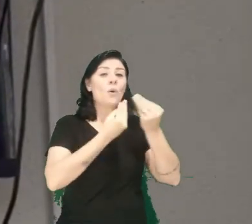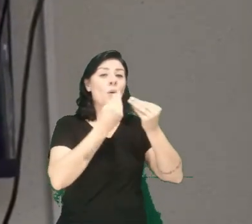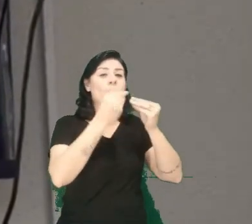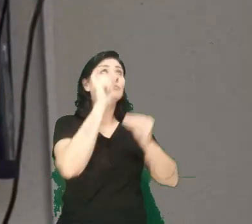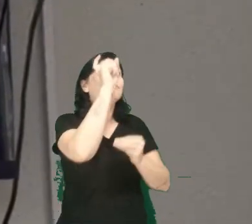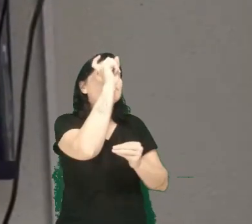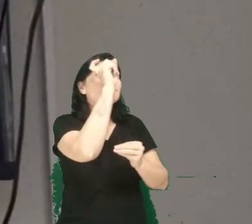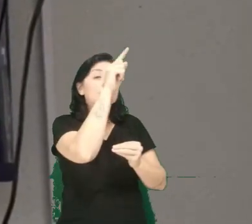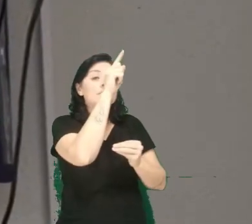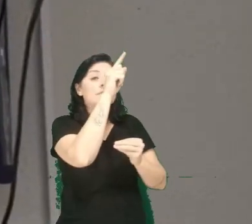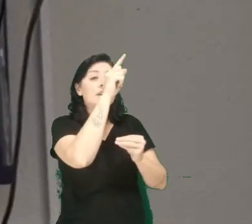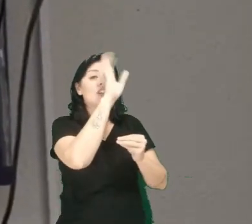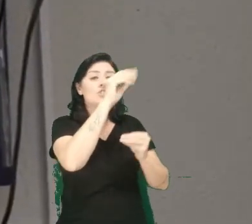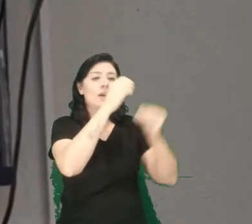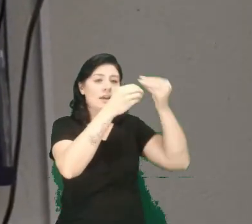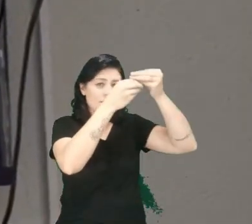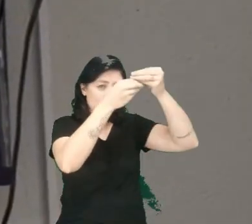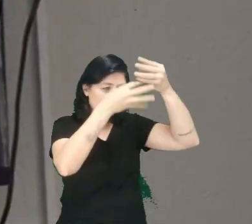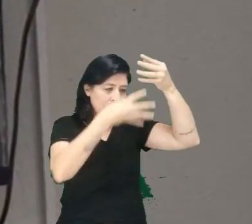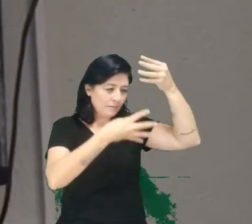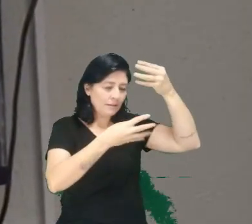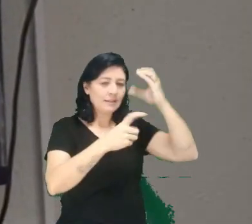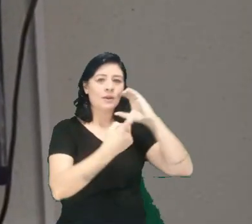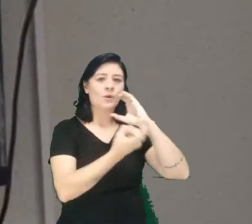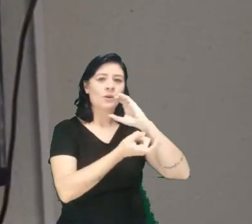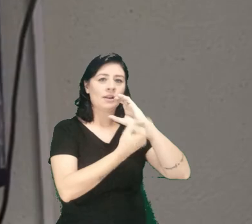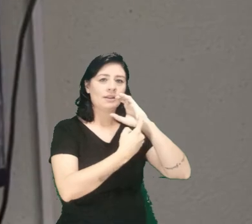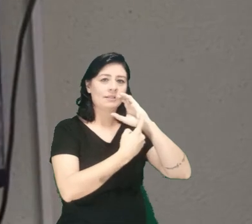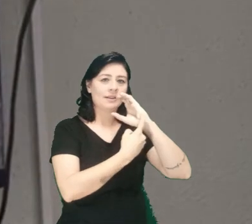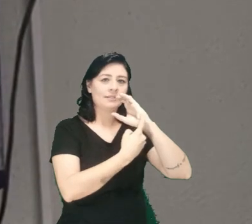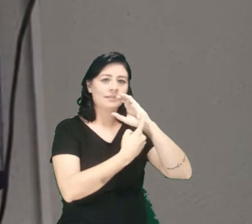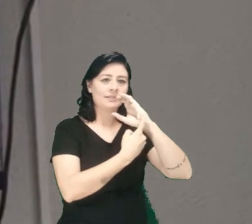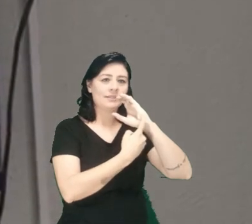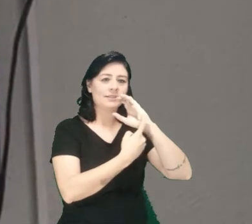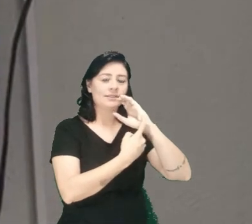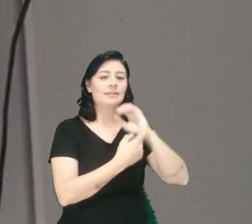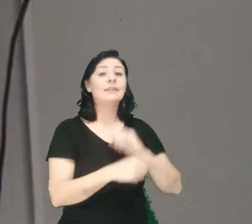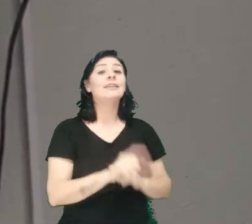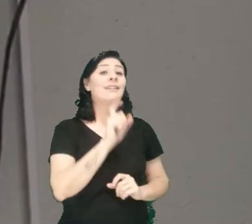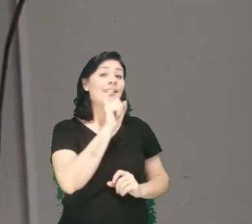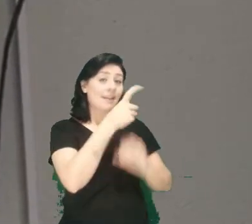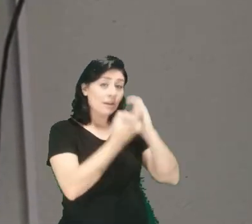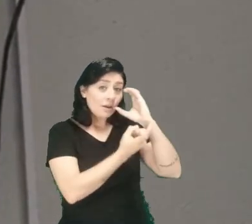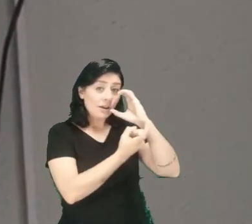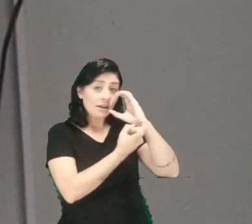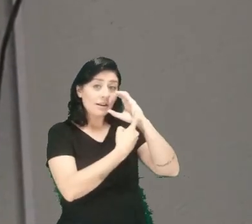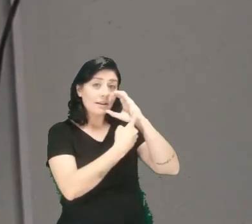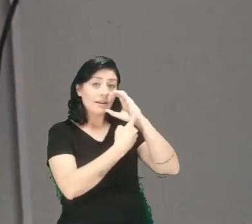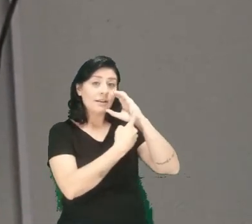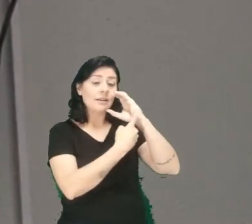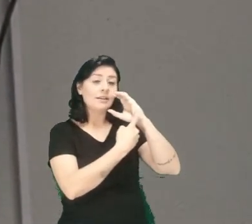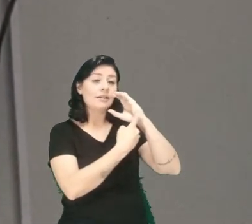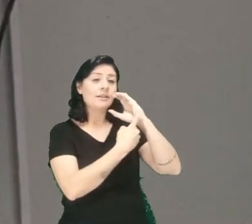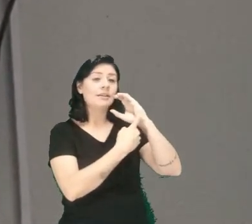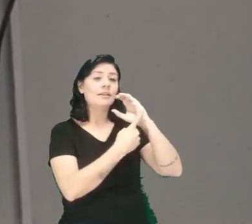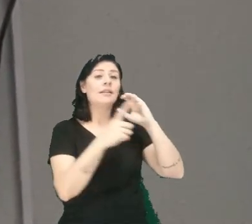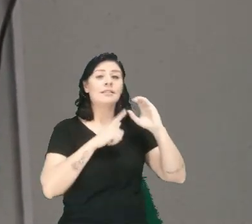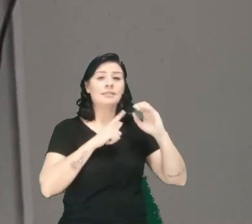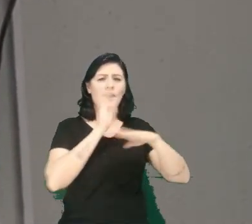institucionais e vai acessar aqui o conectar. Lá no conectar, nós temos aqui um banco